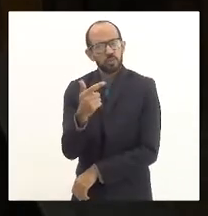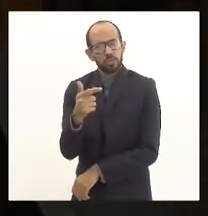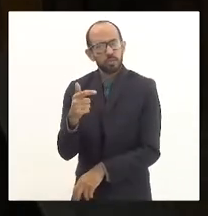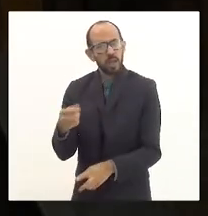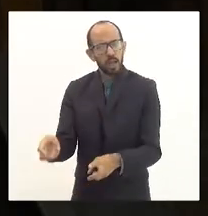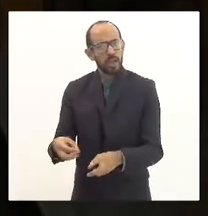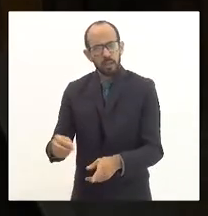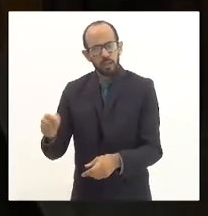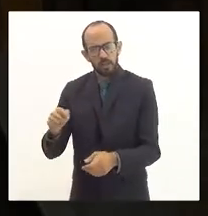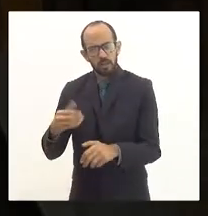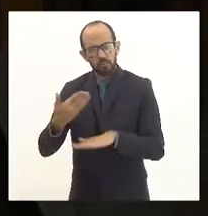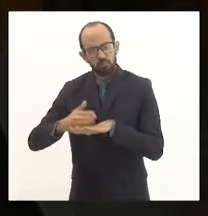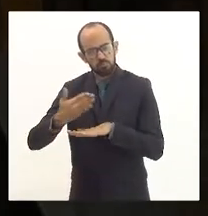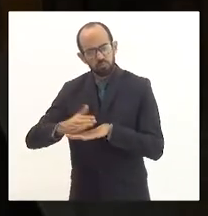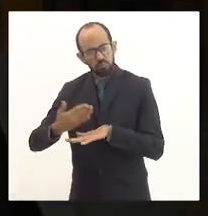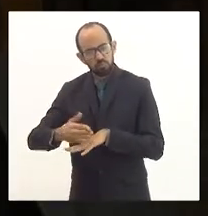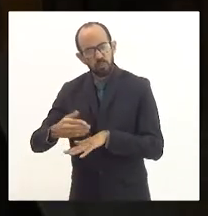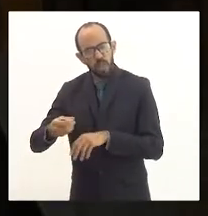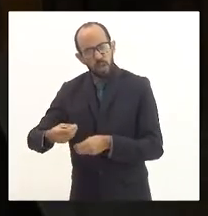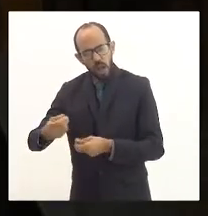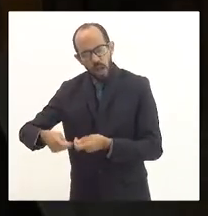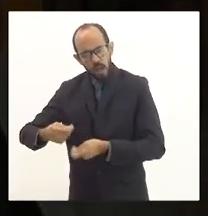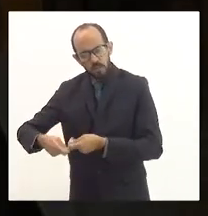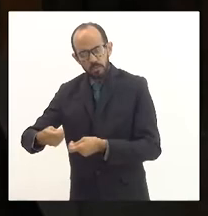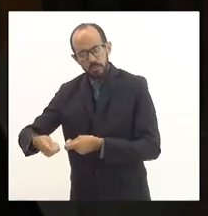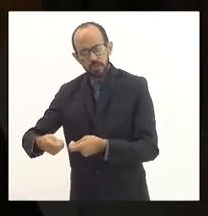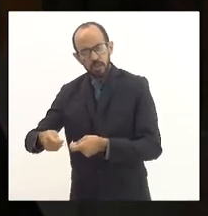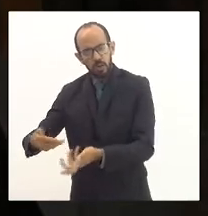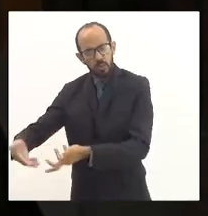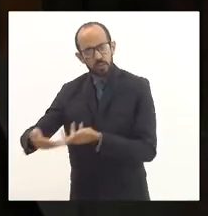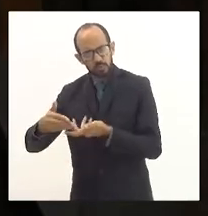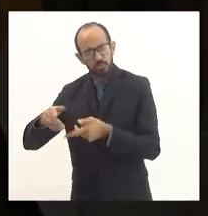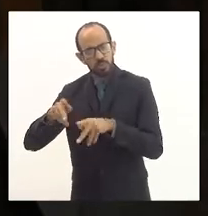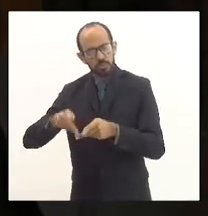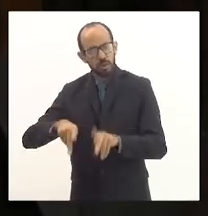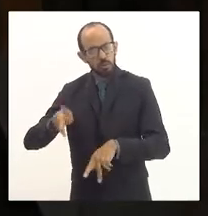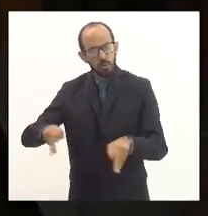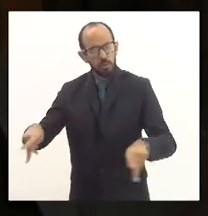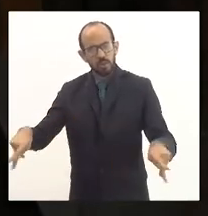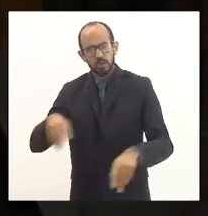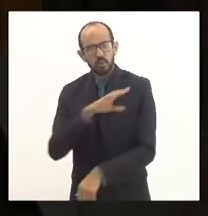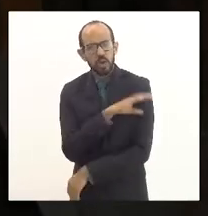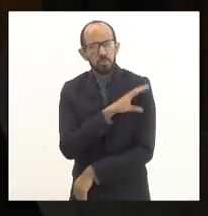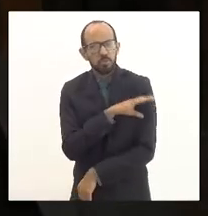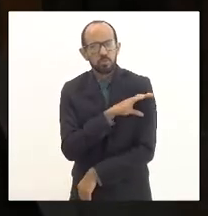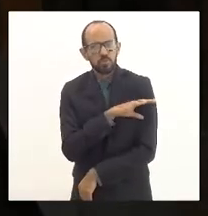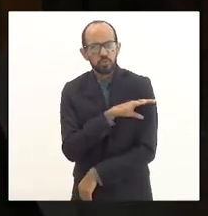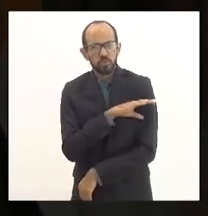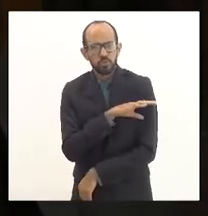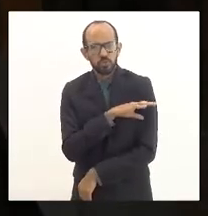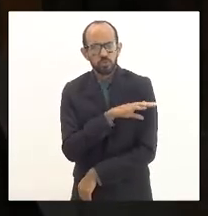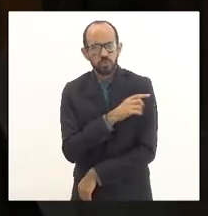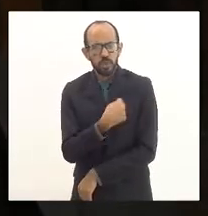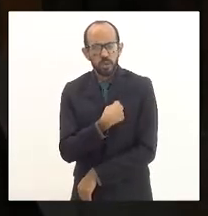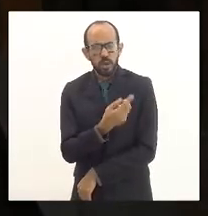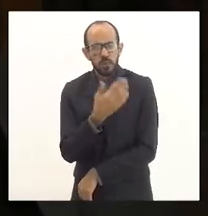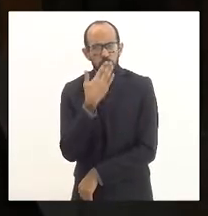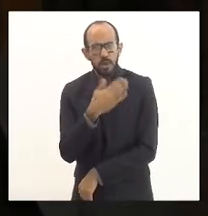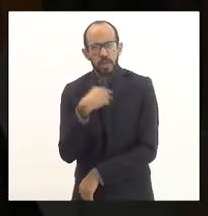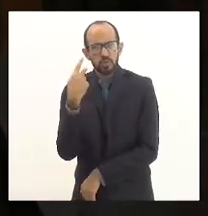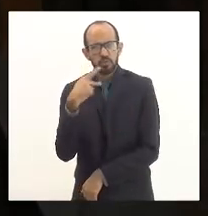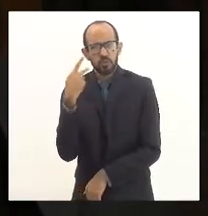contrapartida quer atender a população aí eu faço um apelo a que os vereadores da cidade de Campos